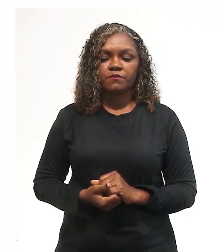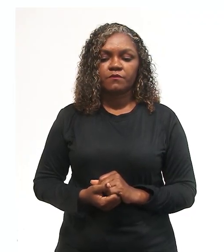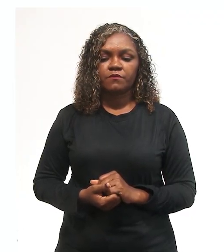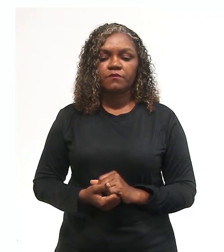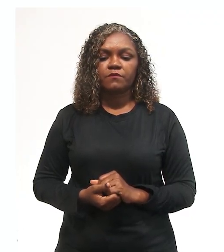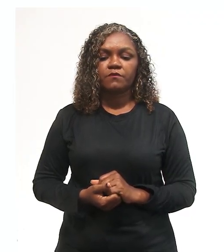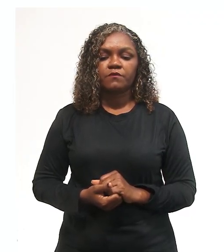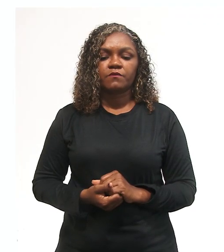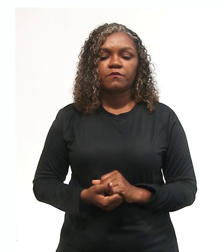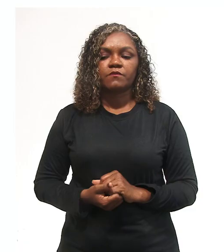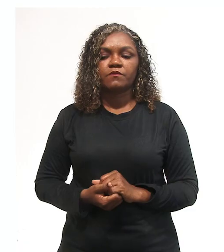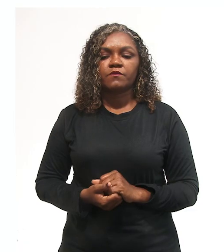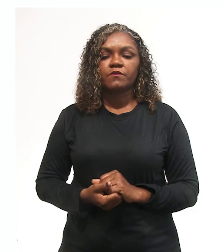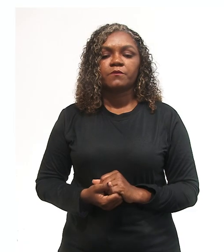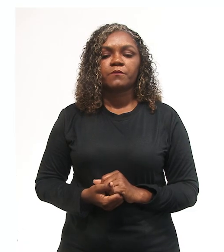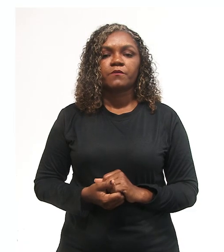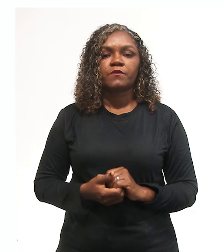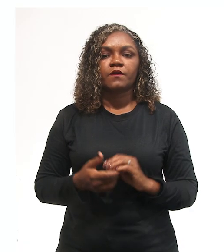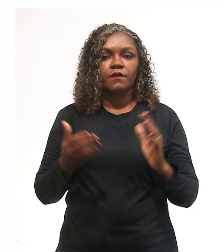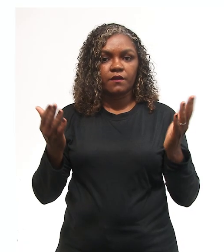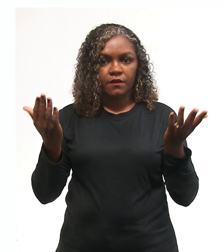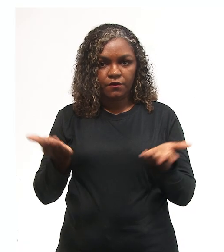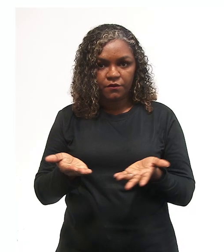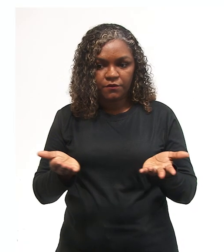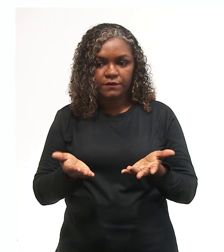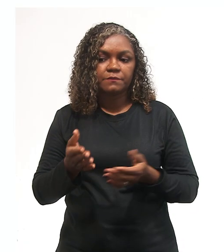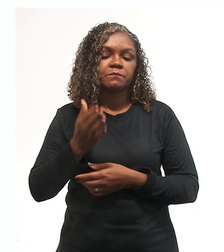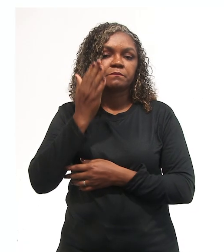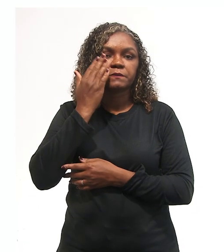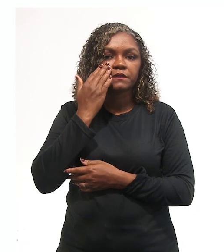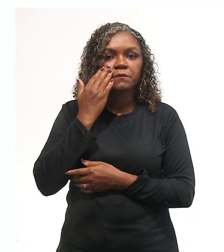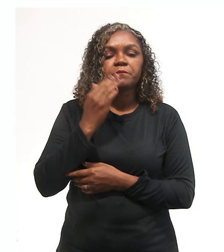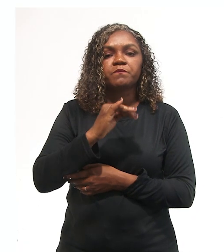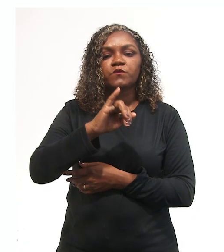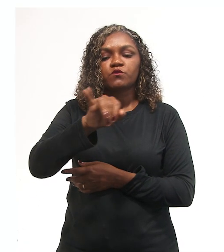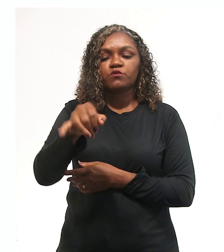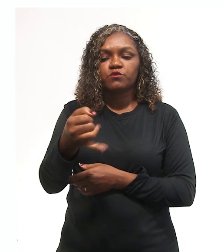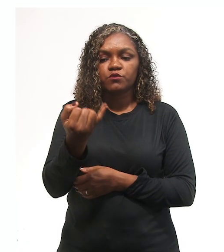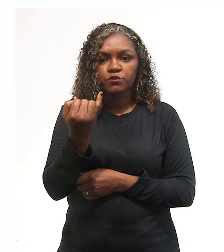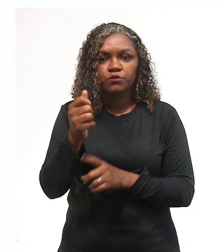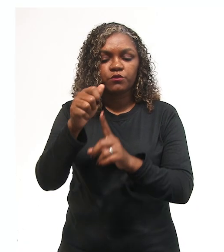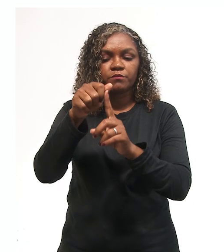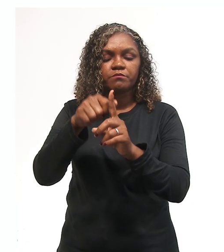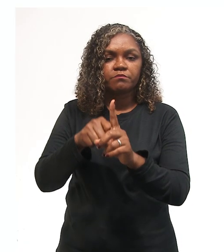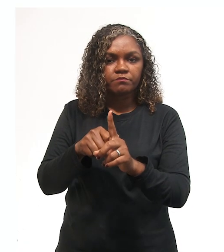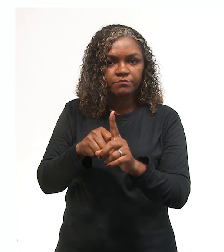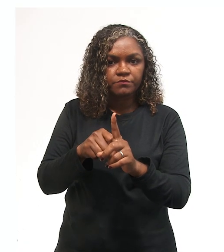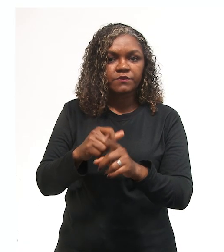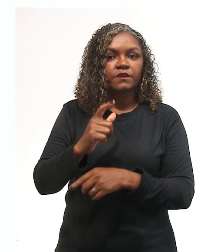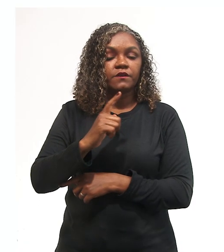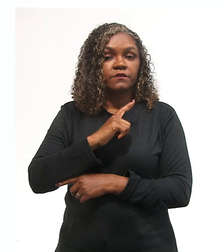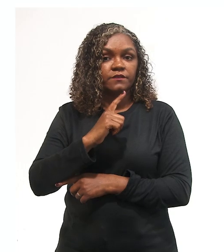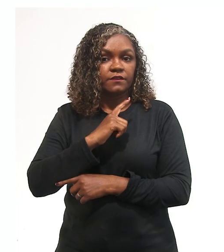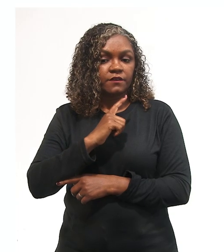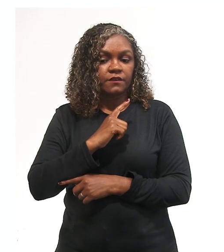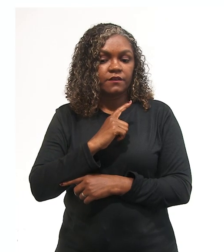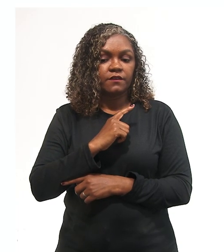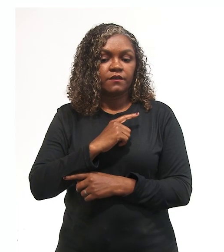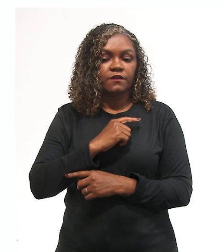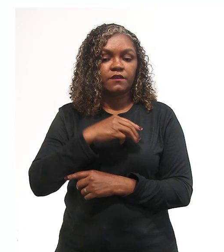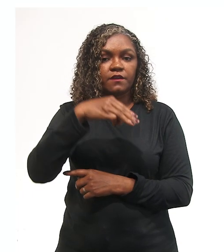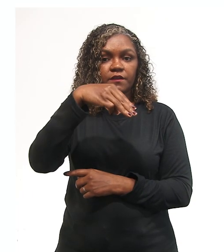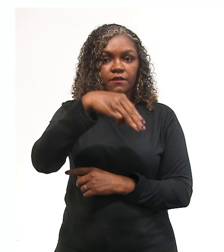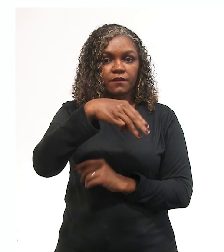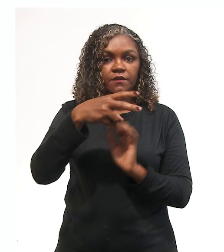225,37 né? Então, para a taxa de juros mensal, a gente teve um montante